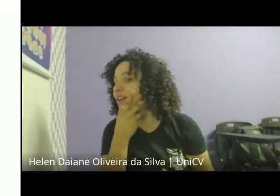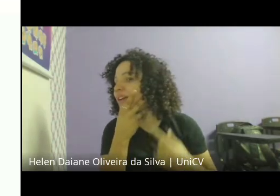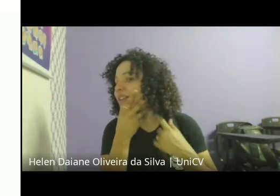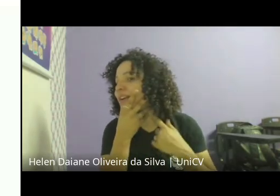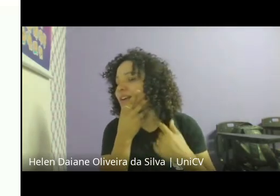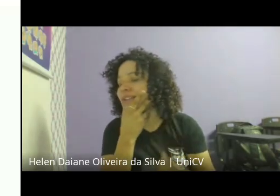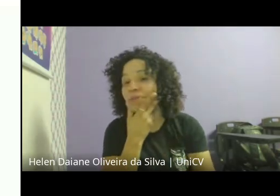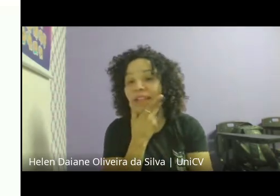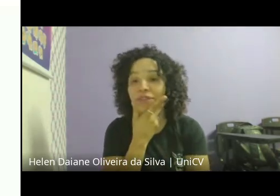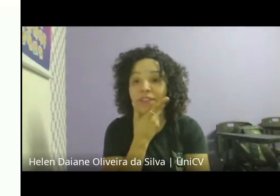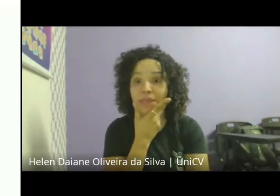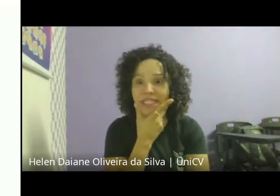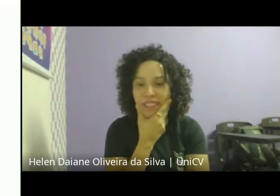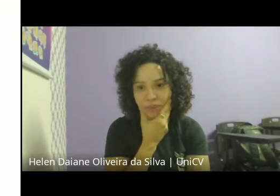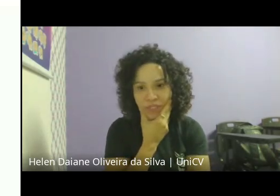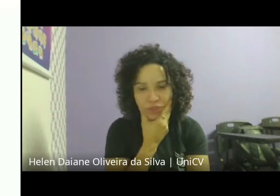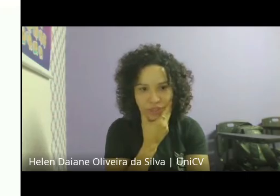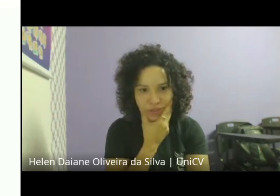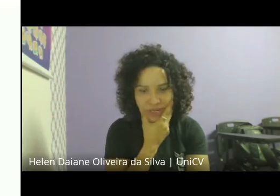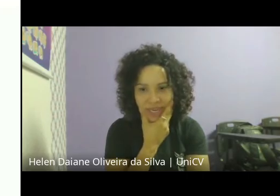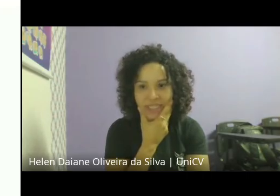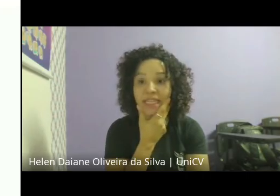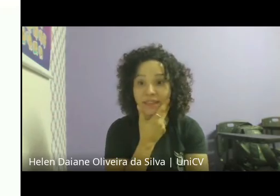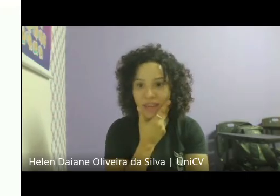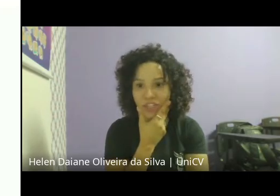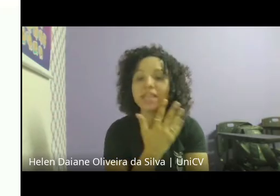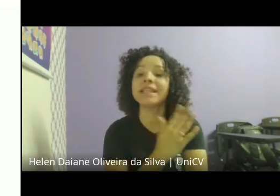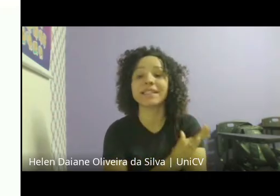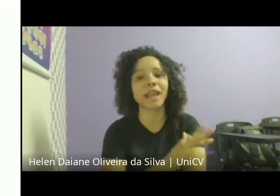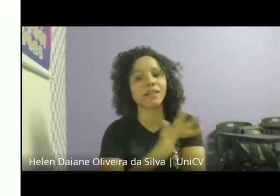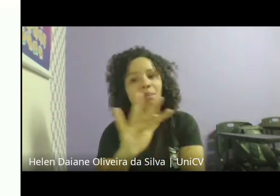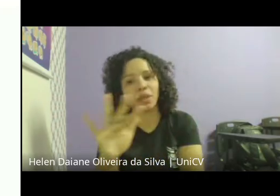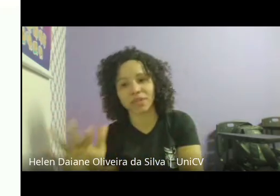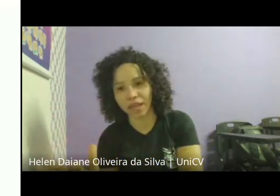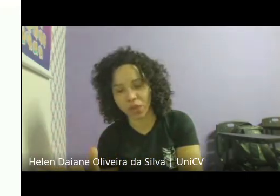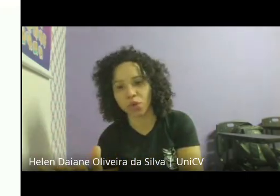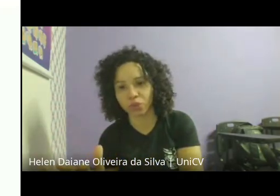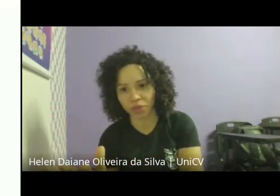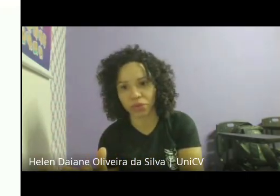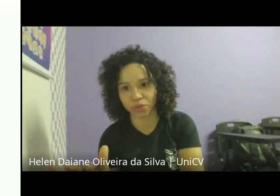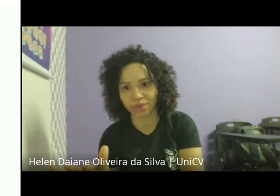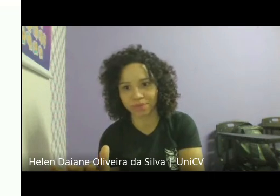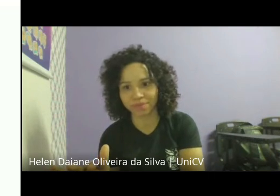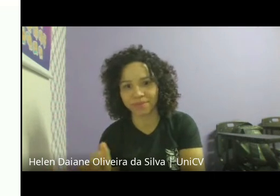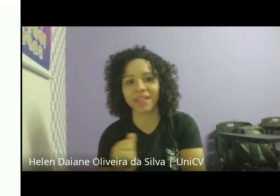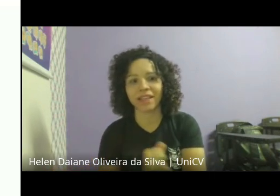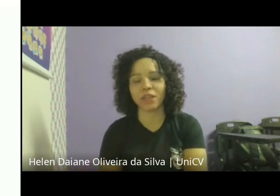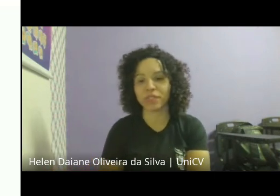ó, na garganta, e pela vibração das cordas vocais, entende, sem também usar nenhum outro